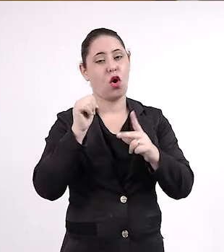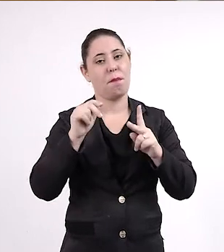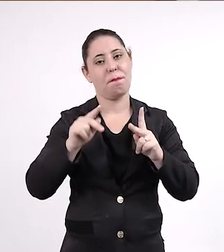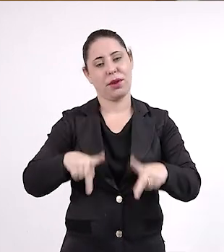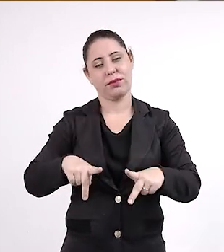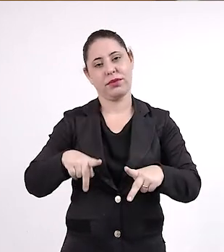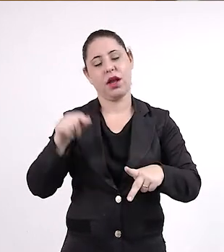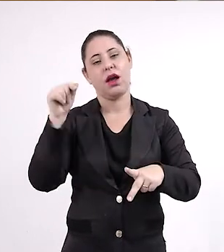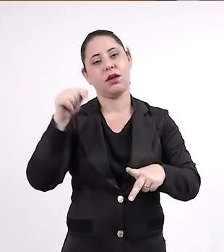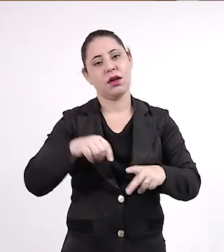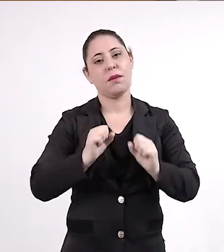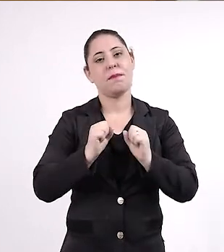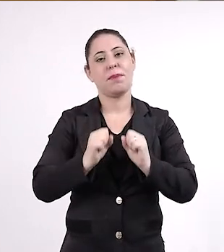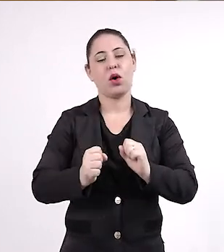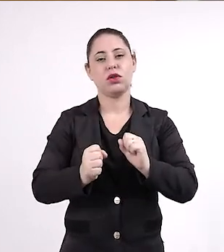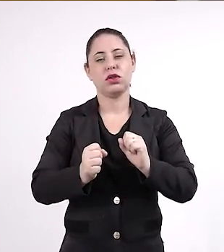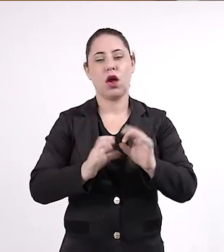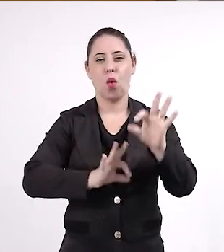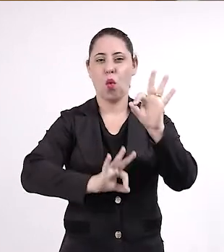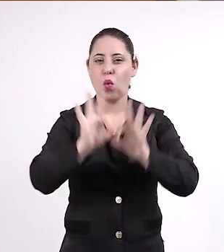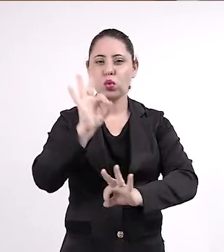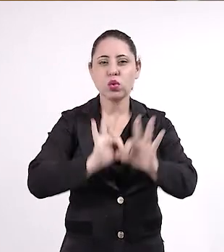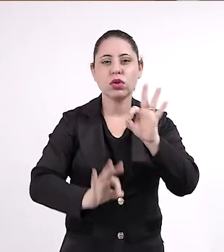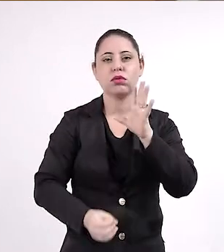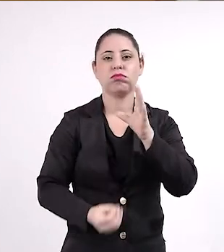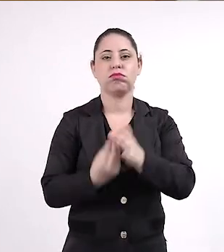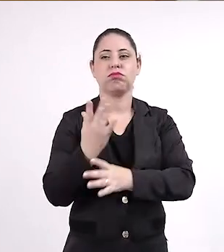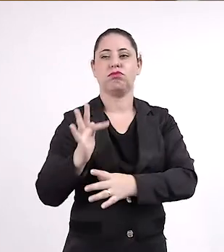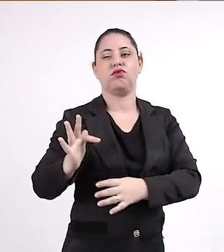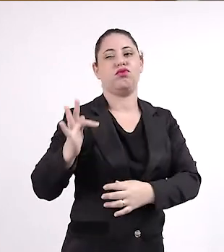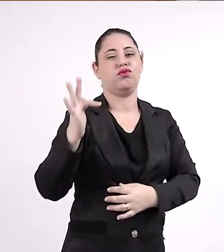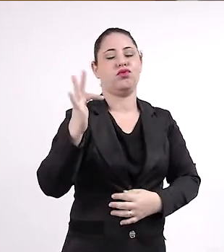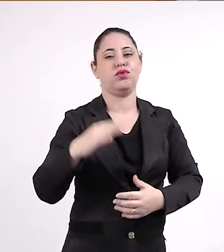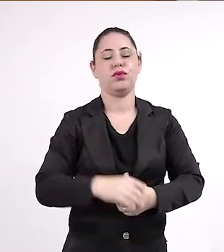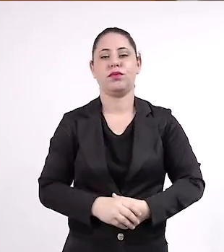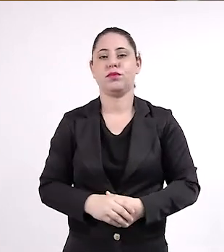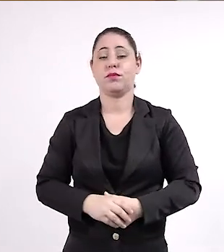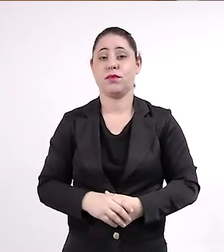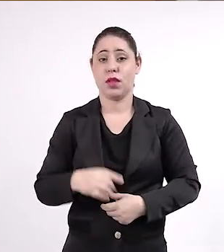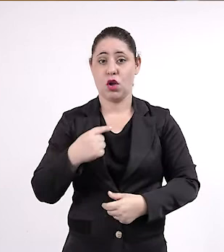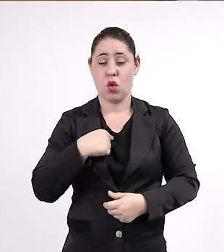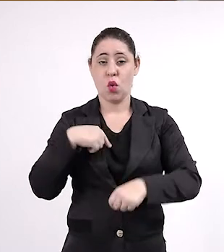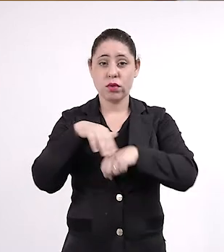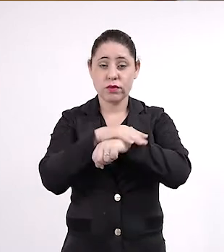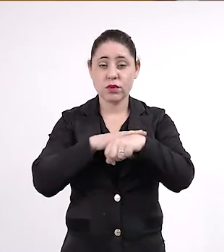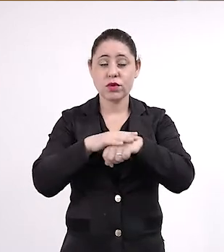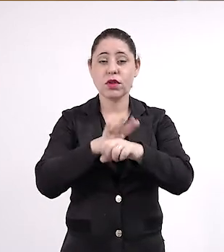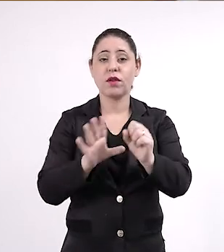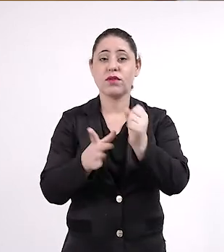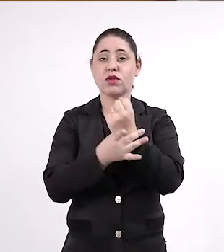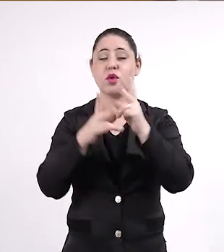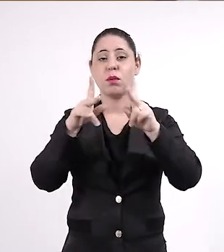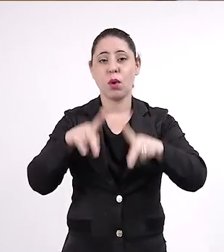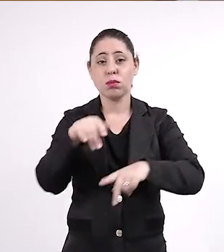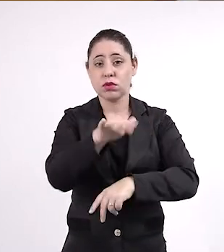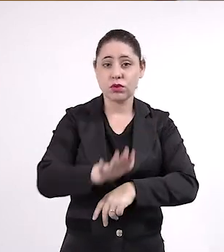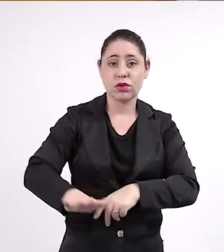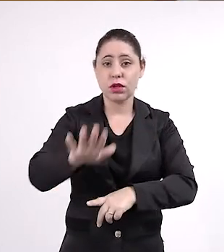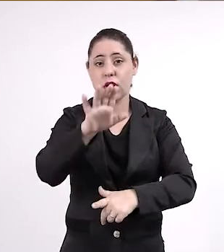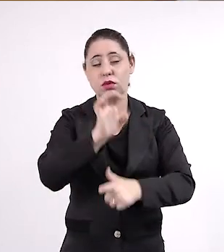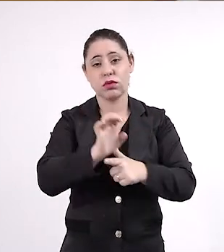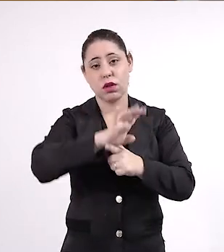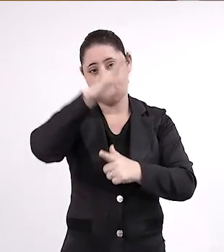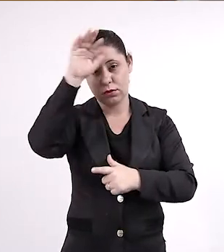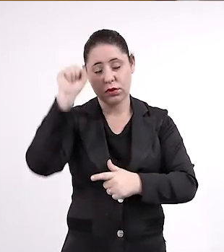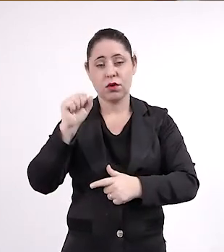políticas públicas que possam ser elaboradas no futuro. Eu estou falando hoje com o Defensor Público